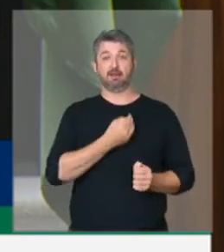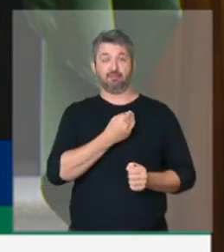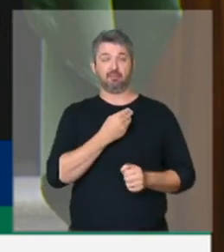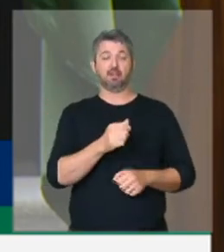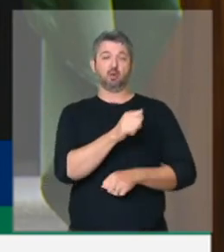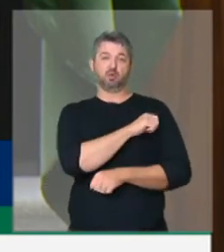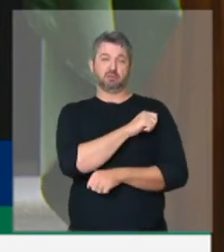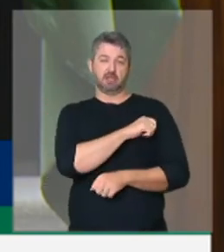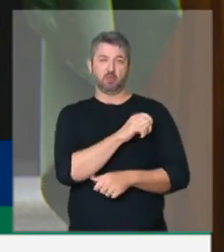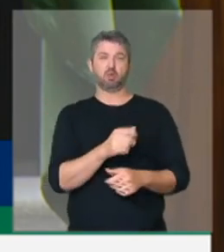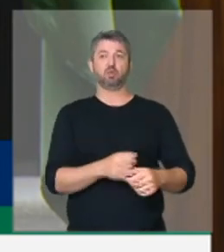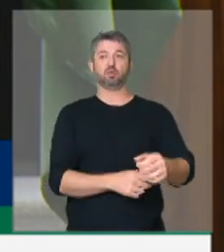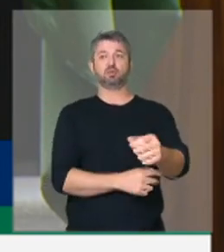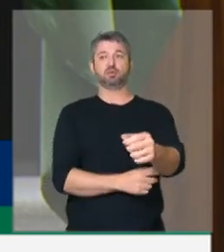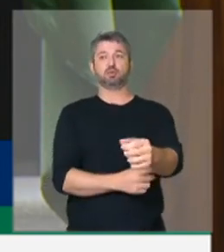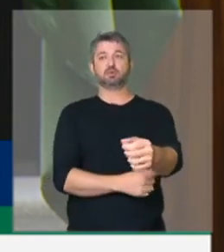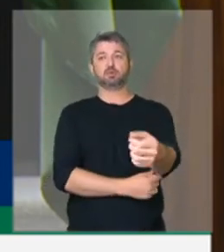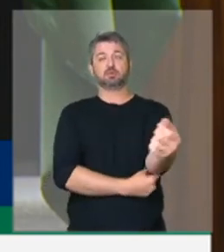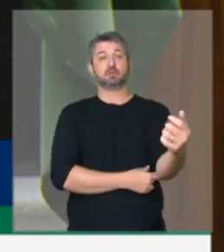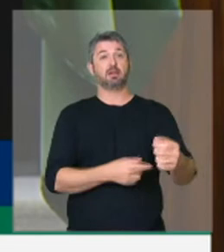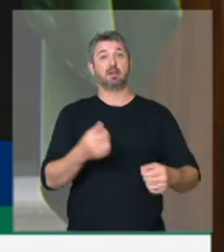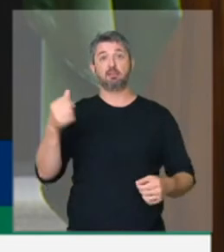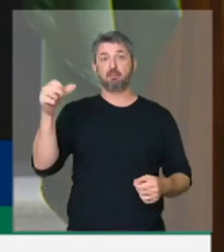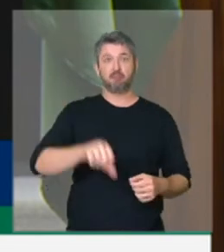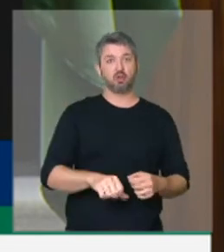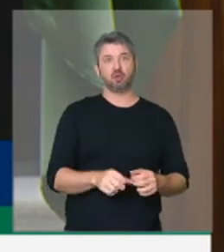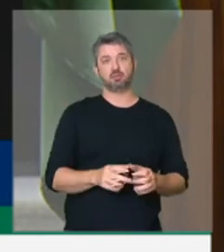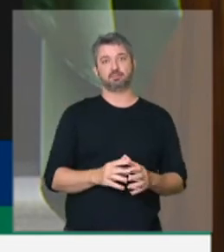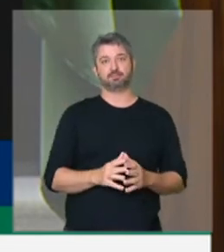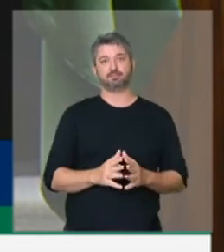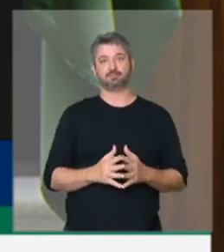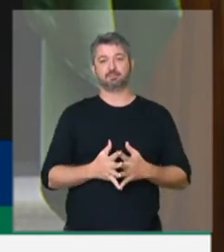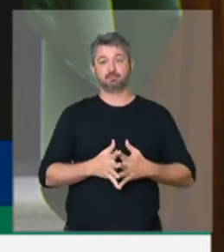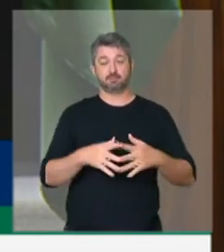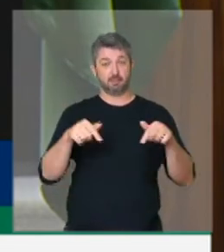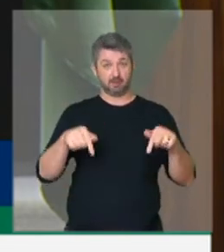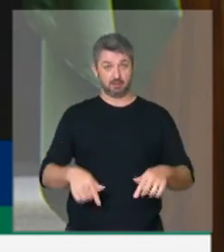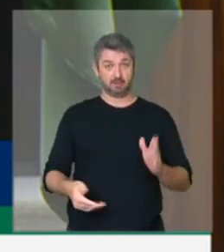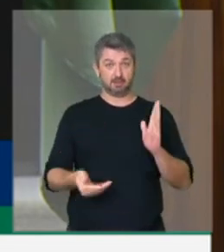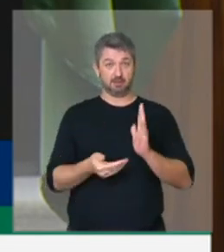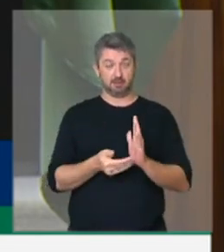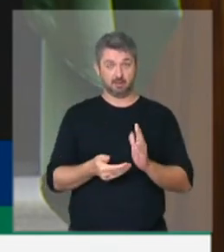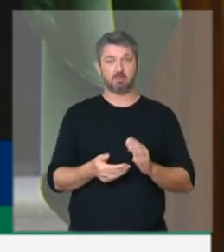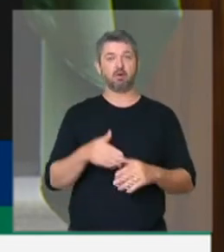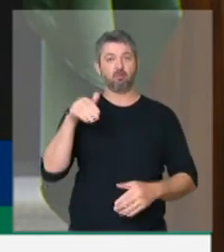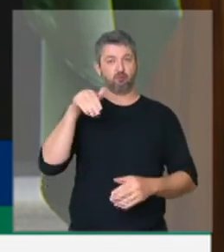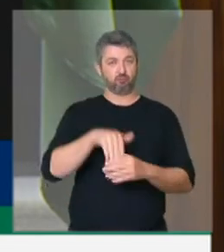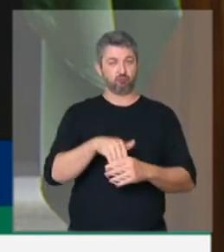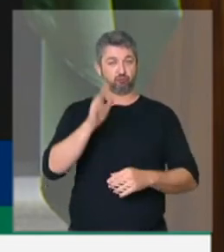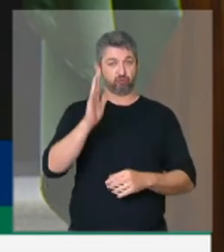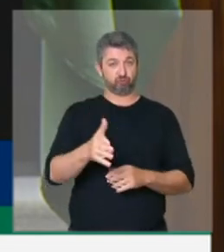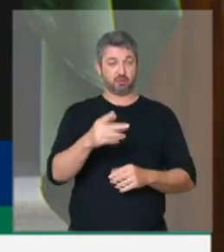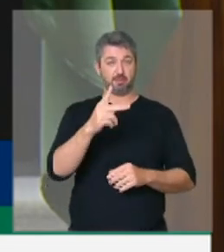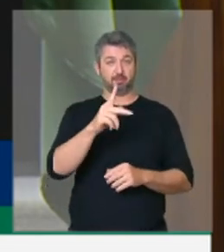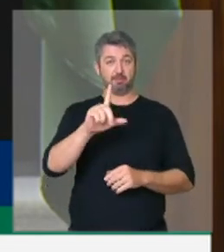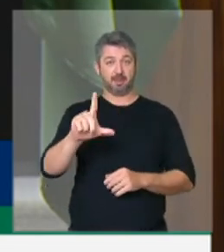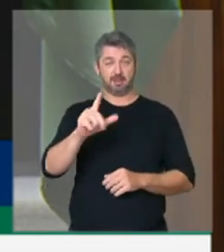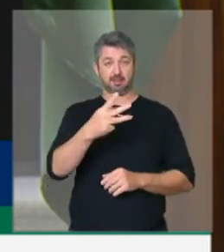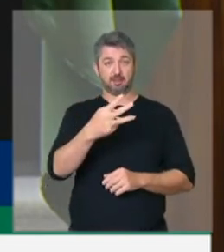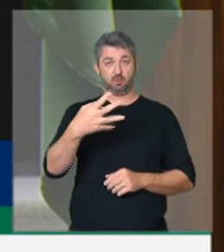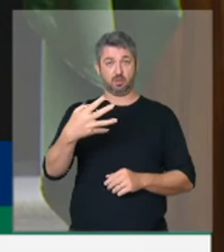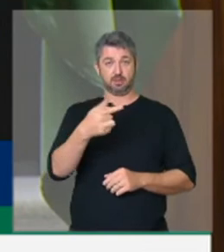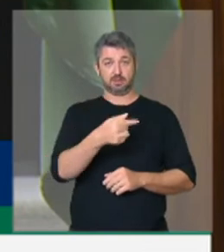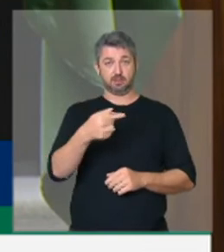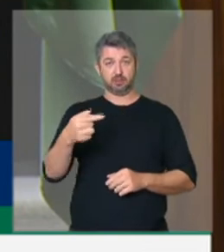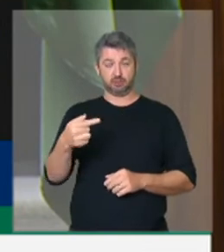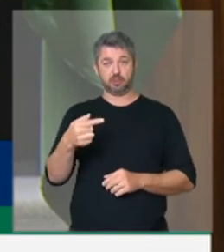dos nossos estudantes é ainda maior. Essa casa votou o PL 3477,